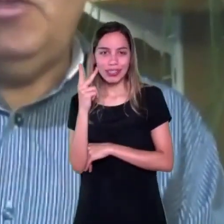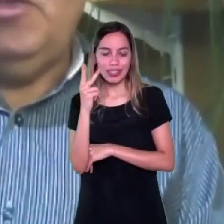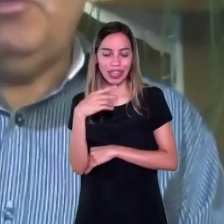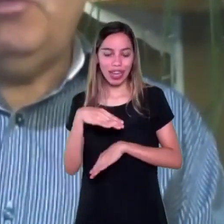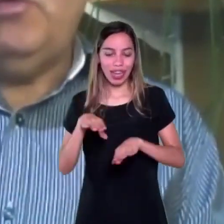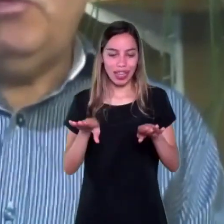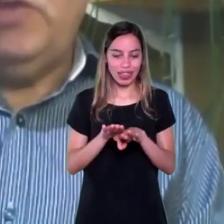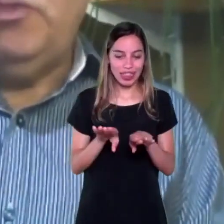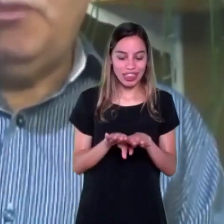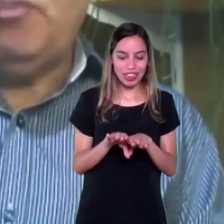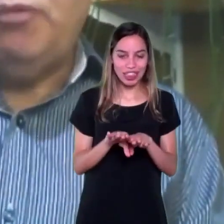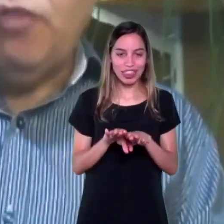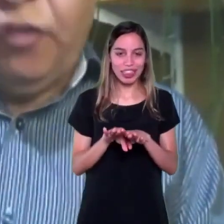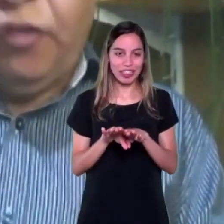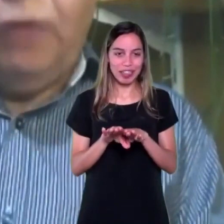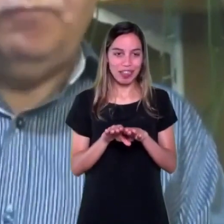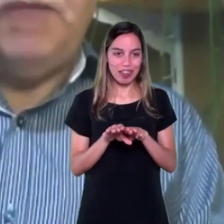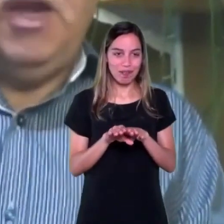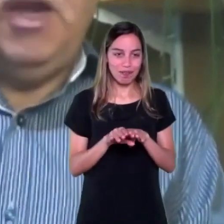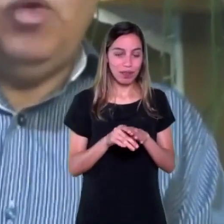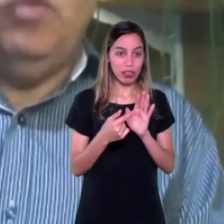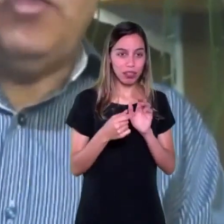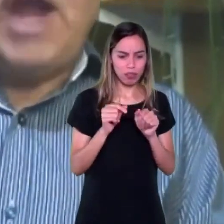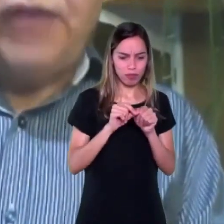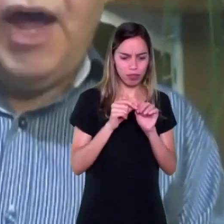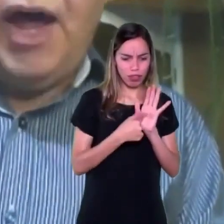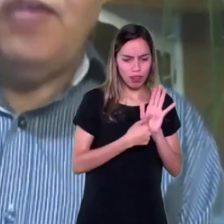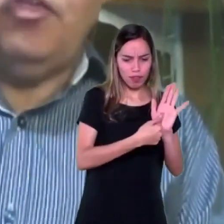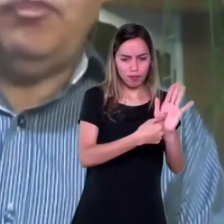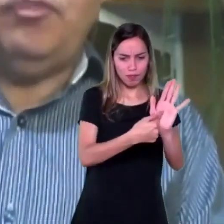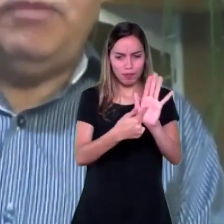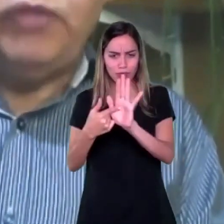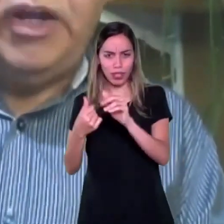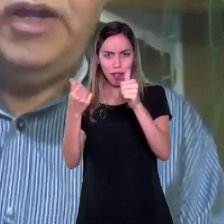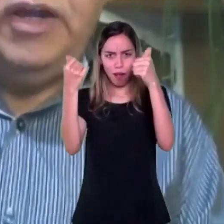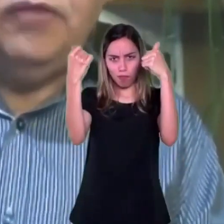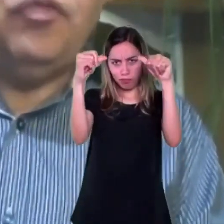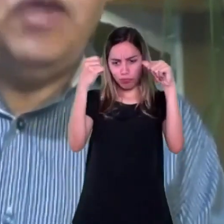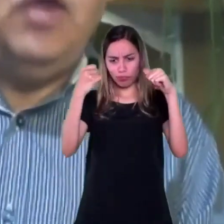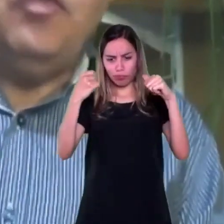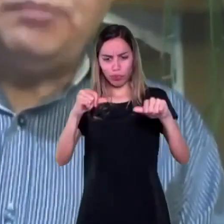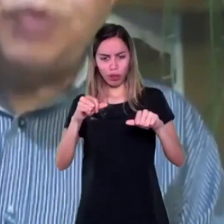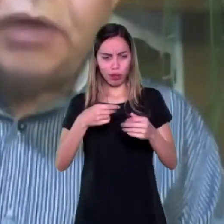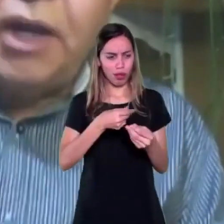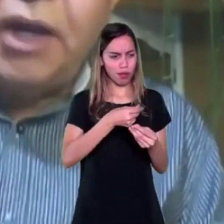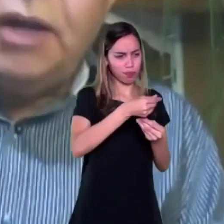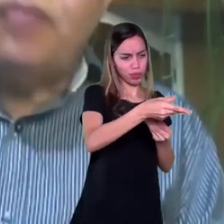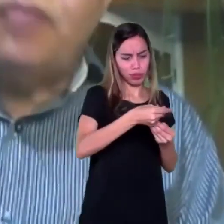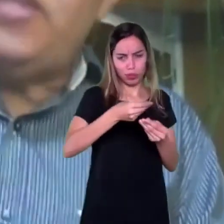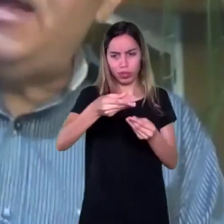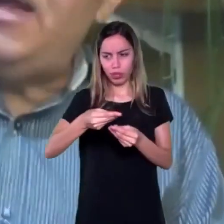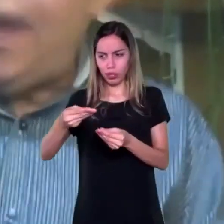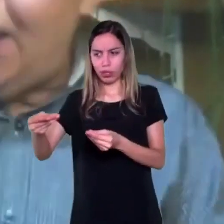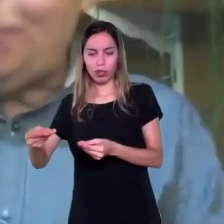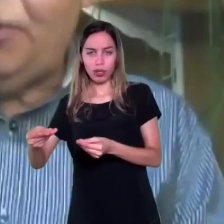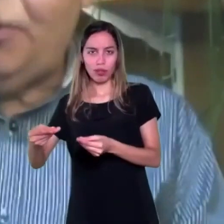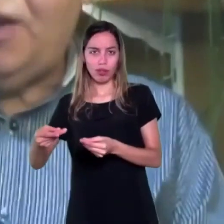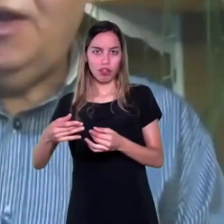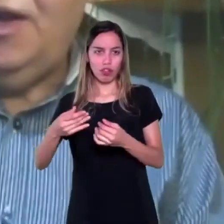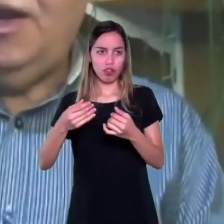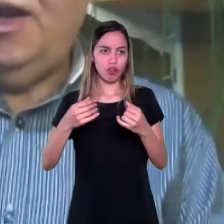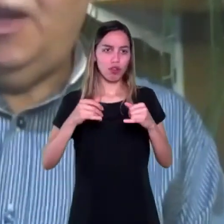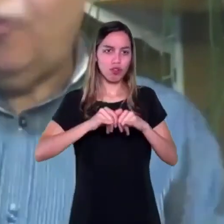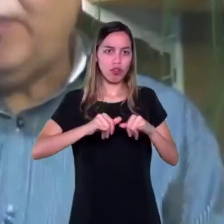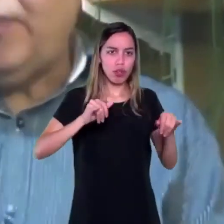além disso, foi feita uma exposição com os cartazes, os panfletos, os programas da